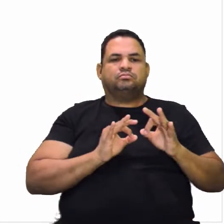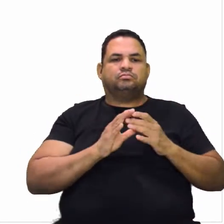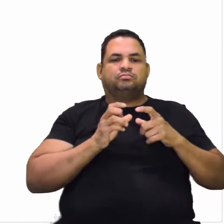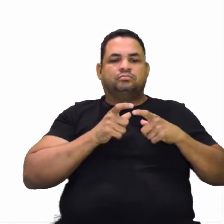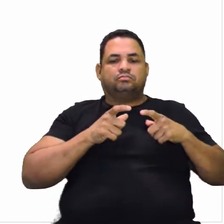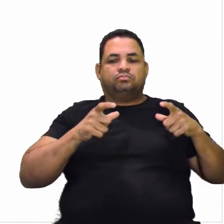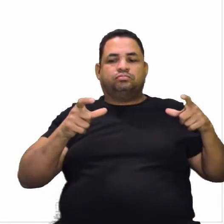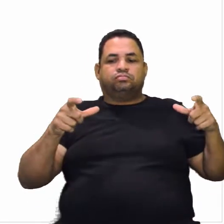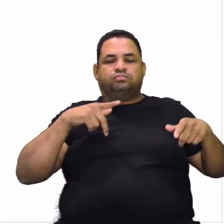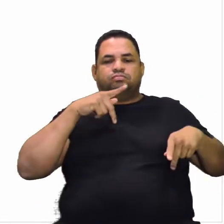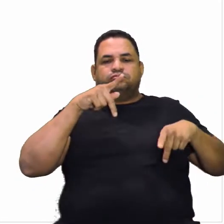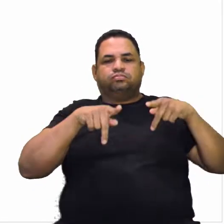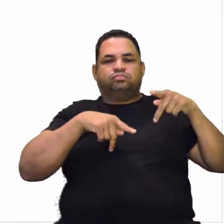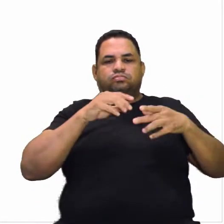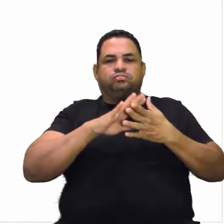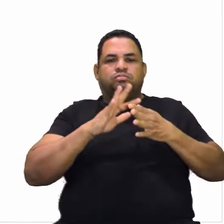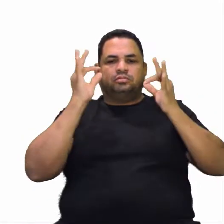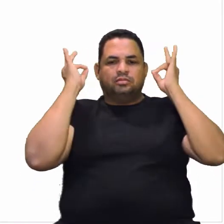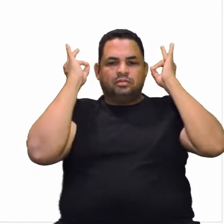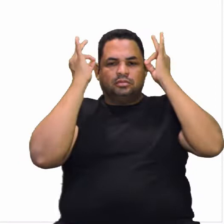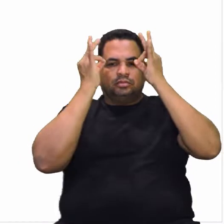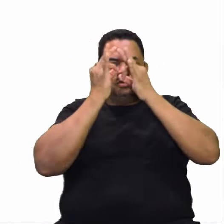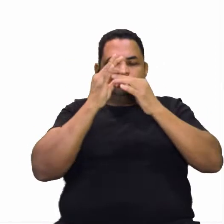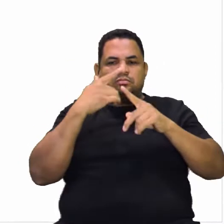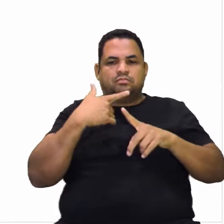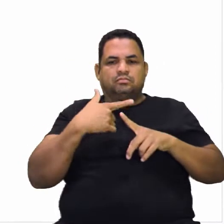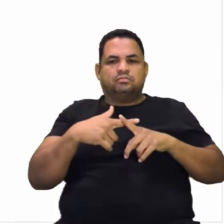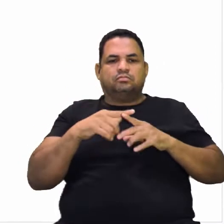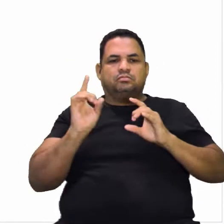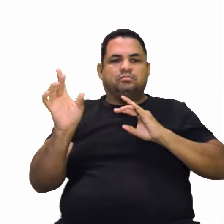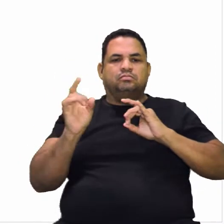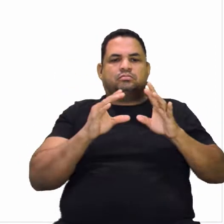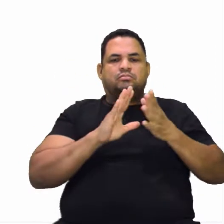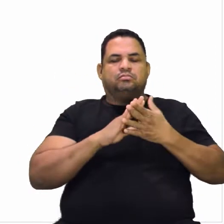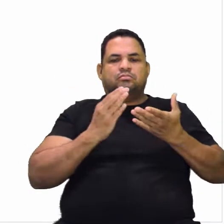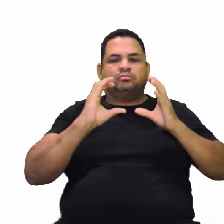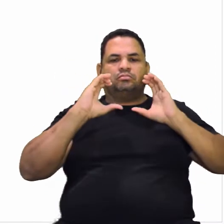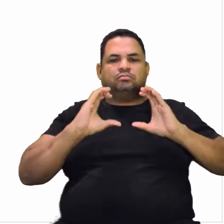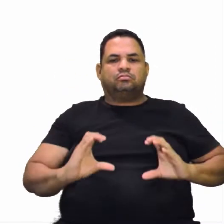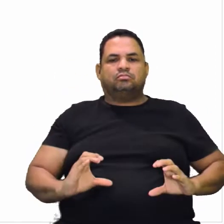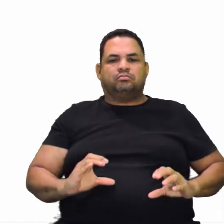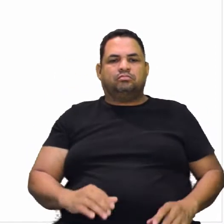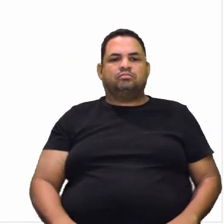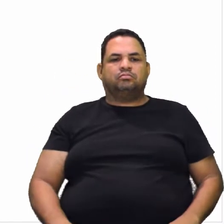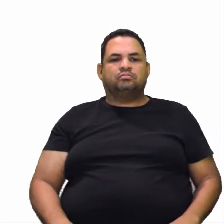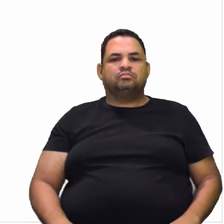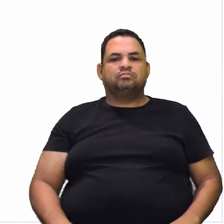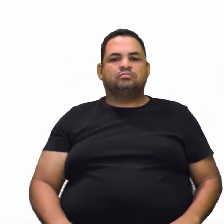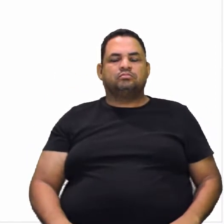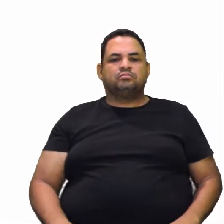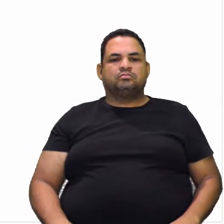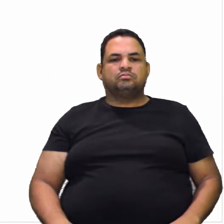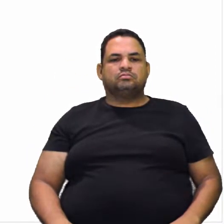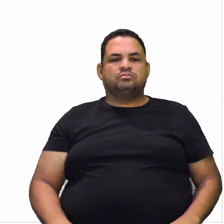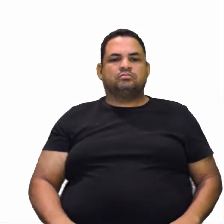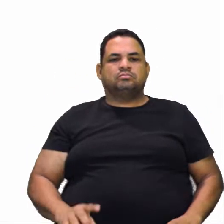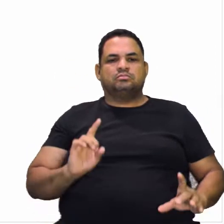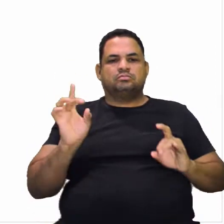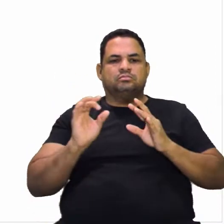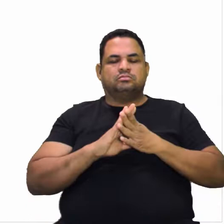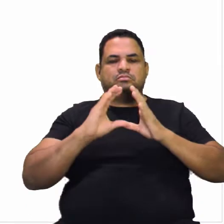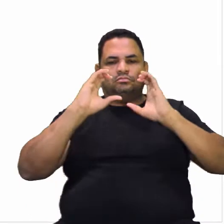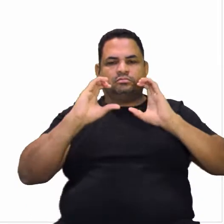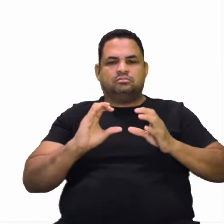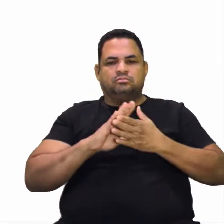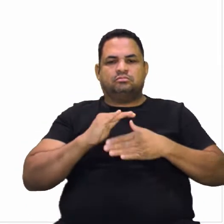maioria da população ateniense, pois para cada cidadão adulto, olha aqui uma coisa interessante, para cada